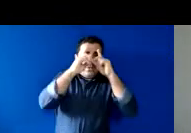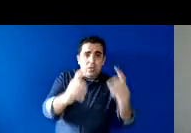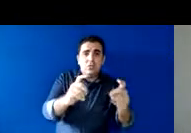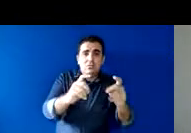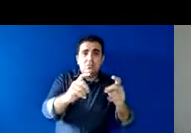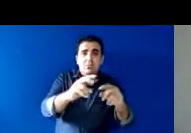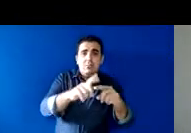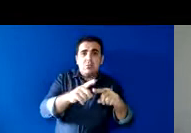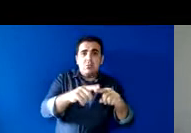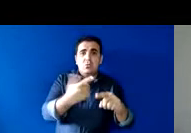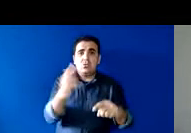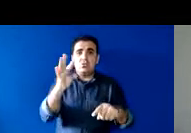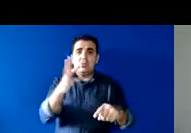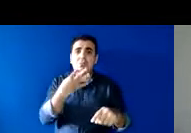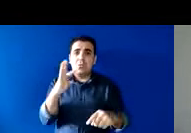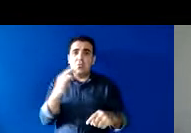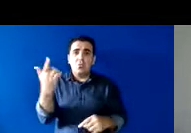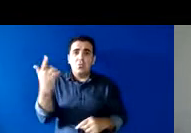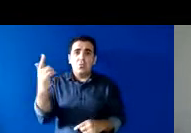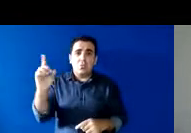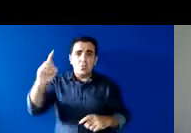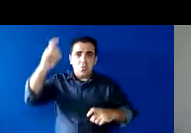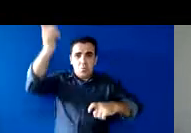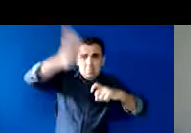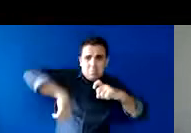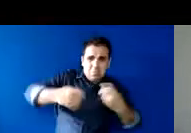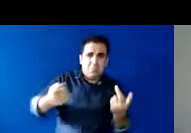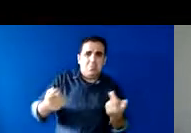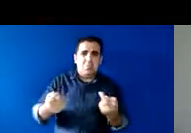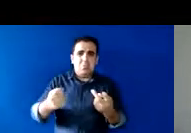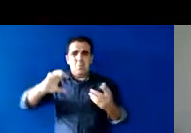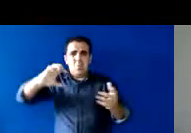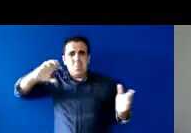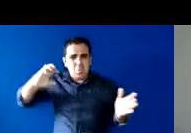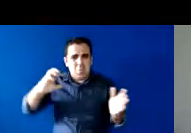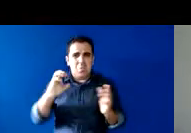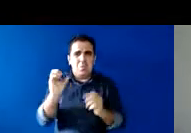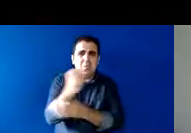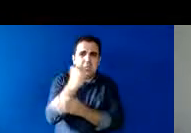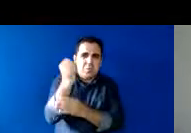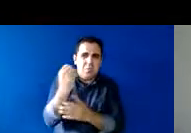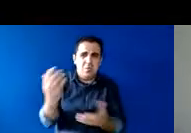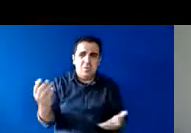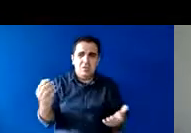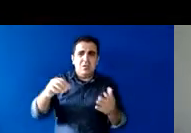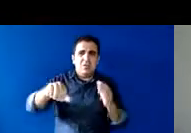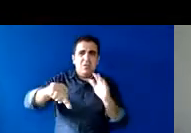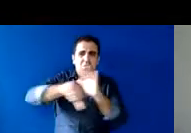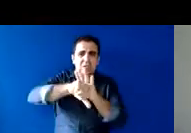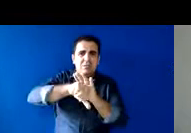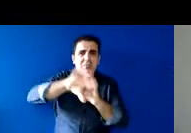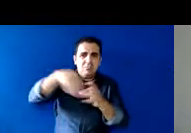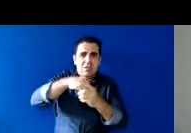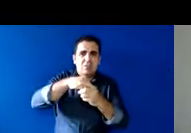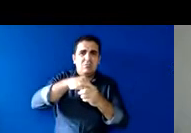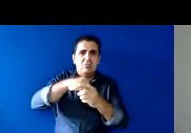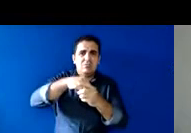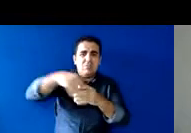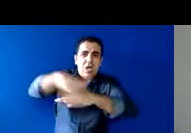um desconhecido, né, um estupro, um crime que acontece nas ruas, que acontece